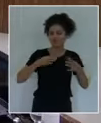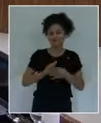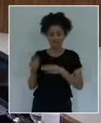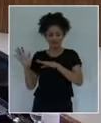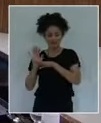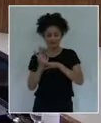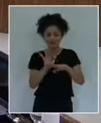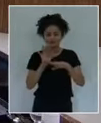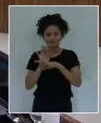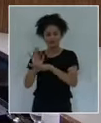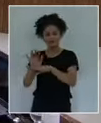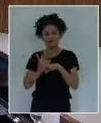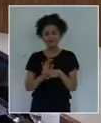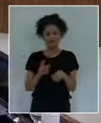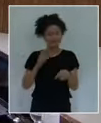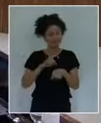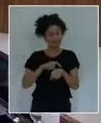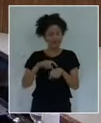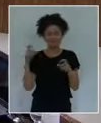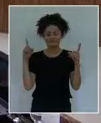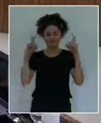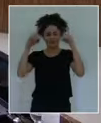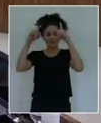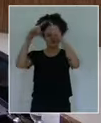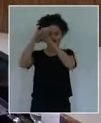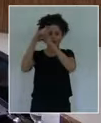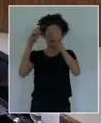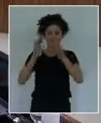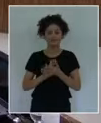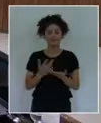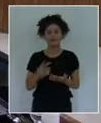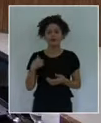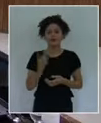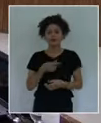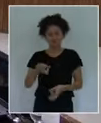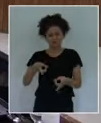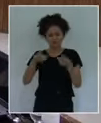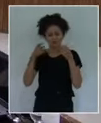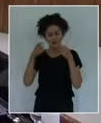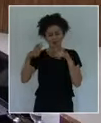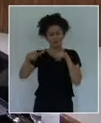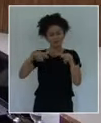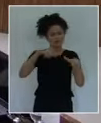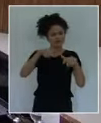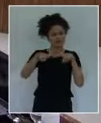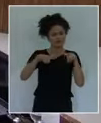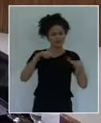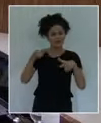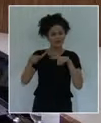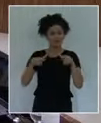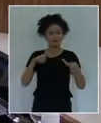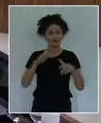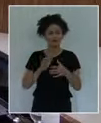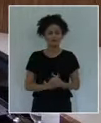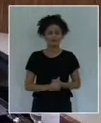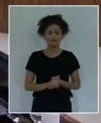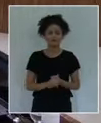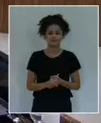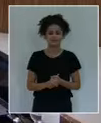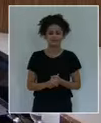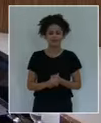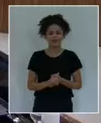Nova, e realmente, a gente viu um trabalho feito dessa vez com